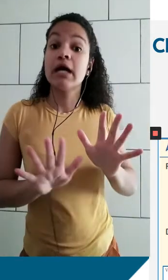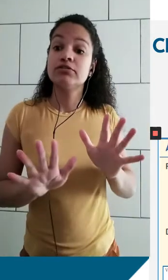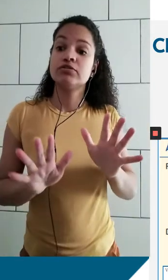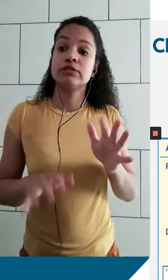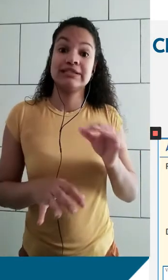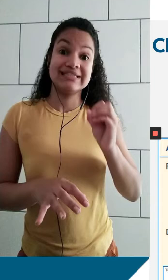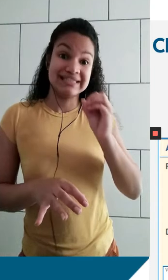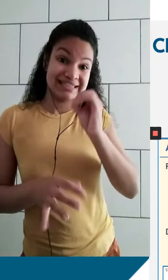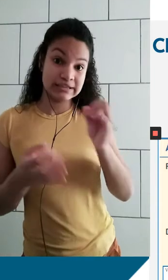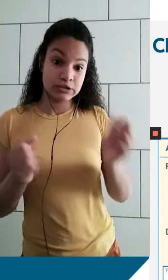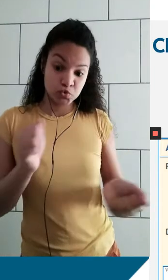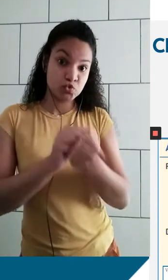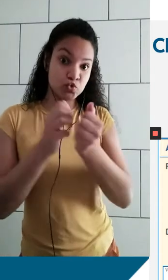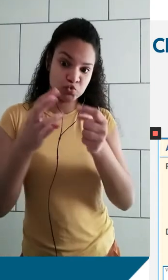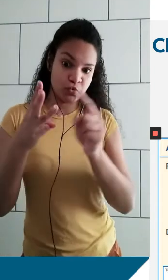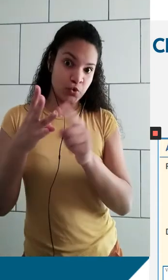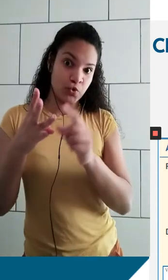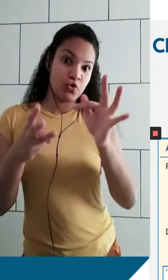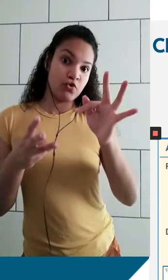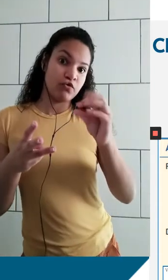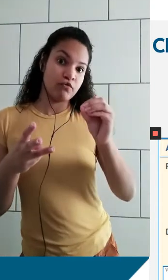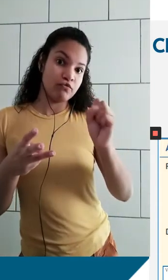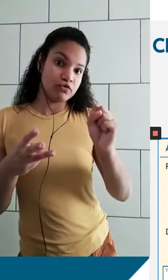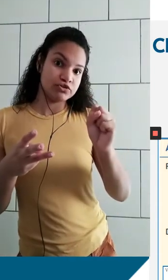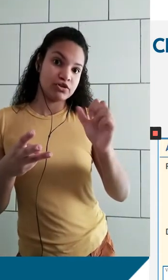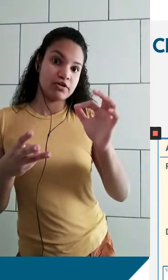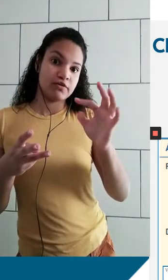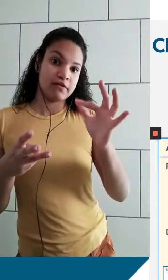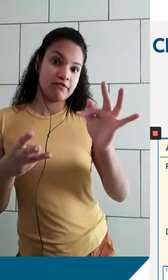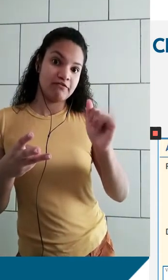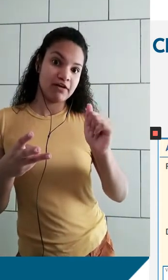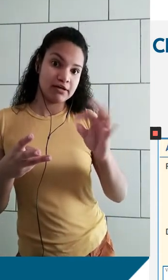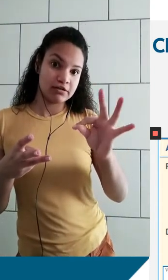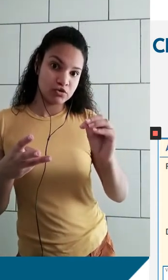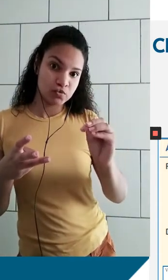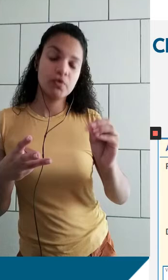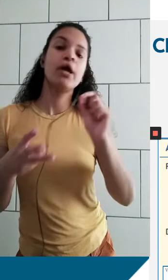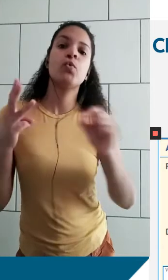se junta um fosfato porque tem fósforo, nós temos o nucleotídeo.